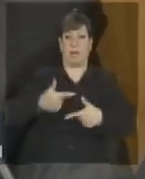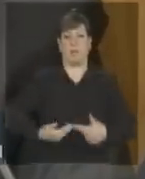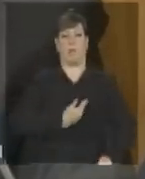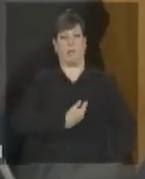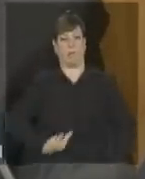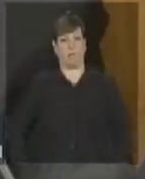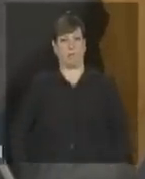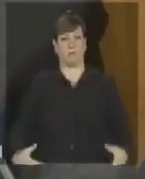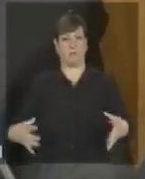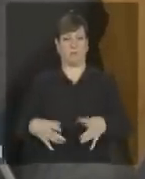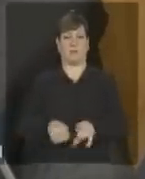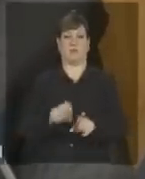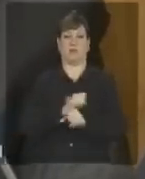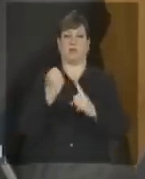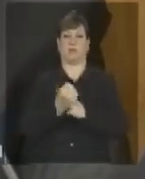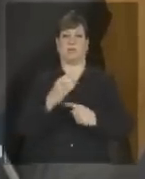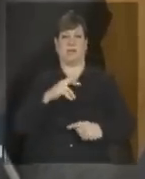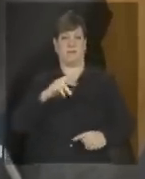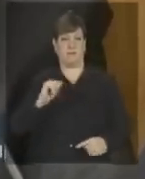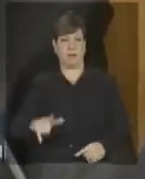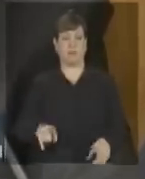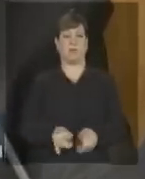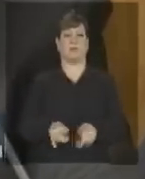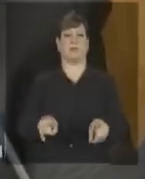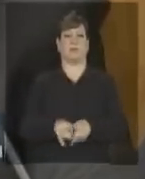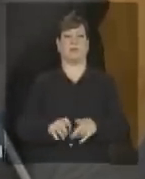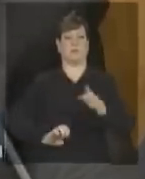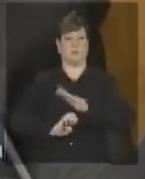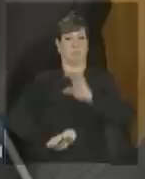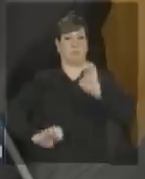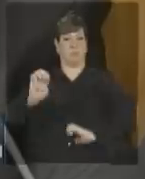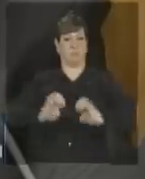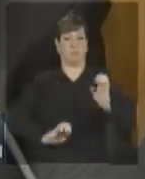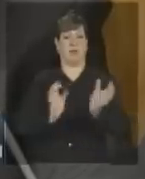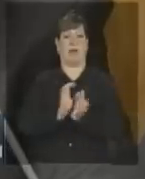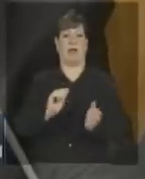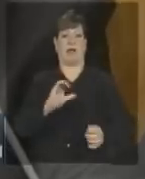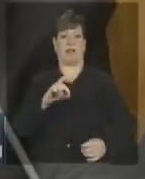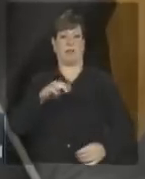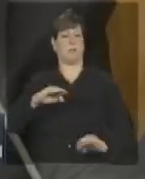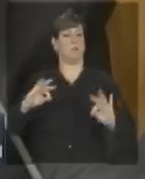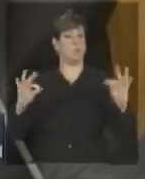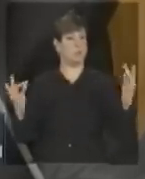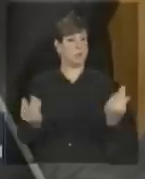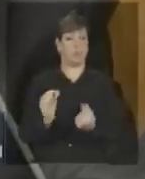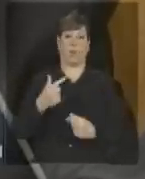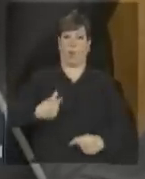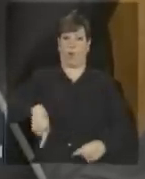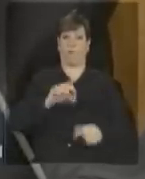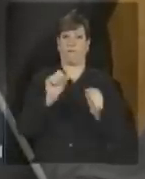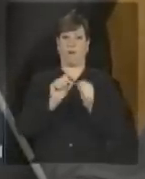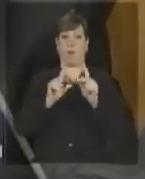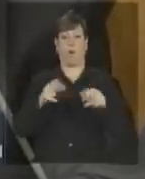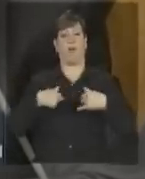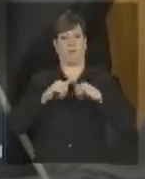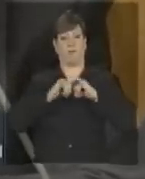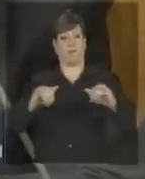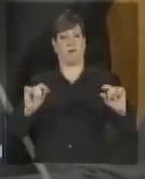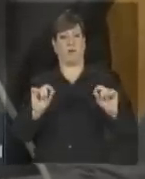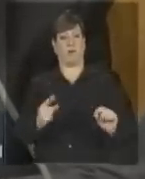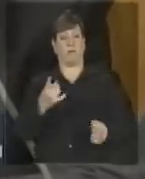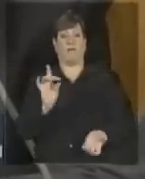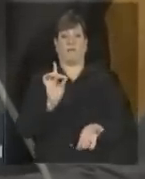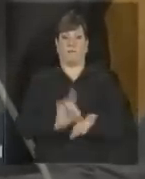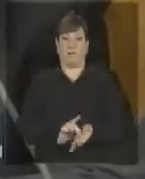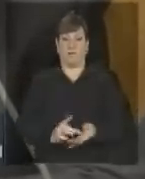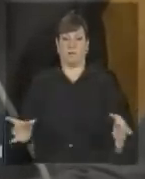público, da sociedade civil, dos empresários, da academia, no sentido de nós fazermos, como eu disse já, uma